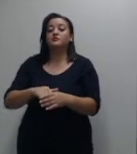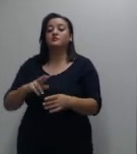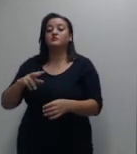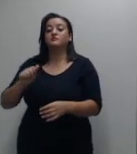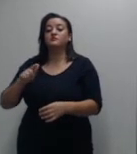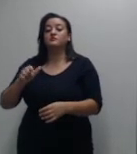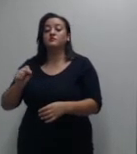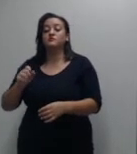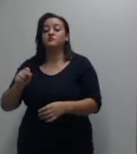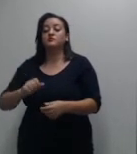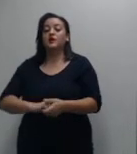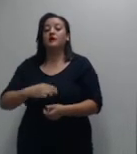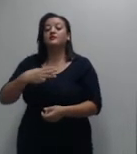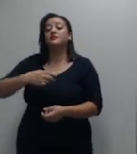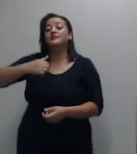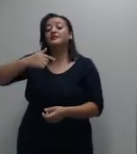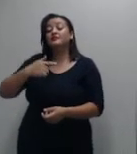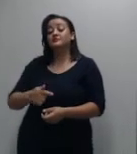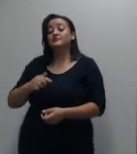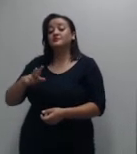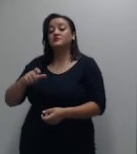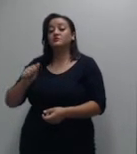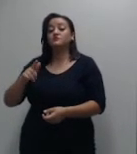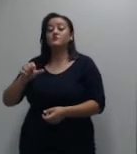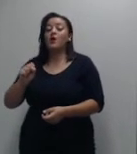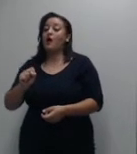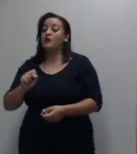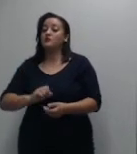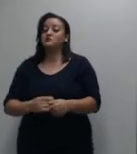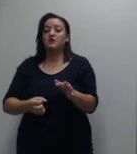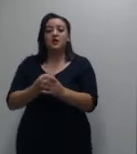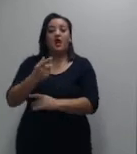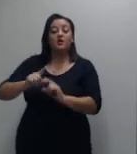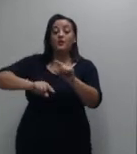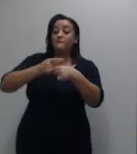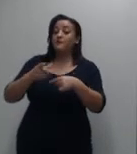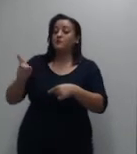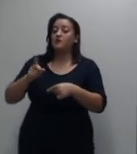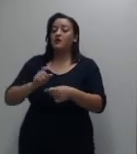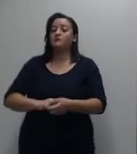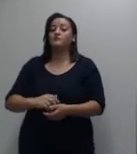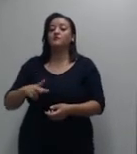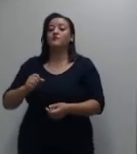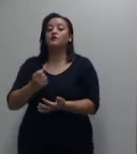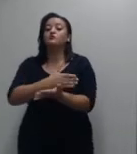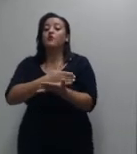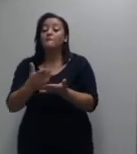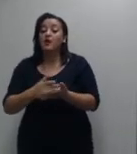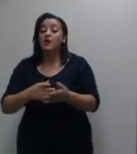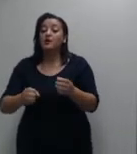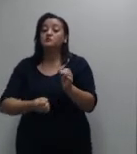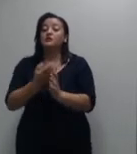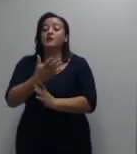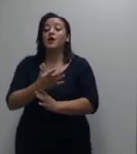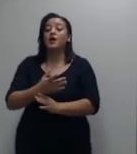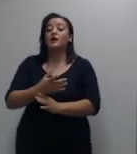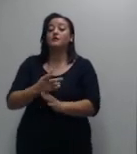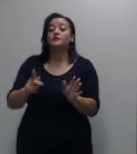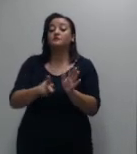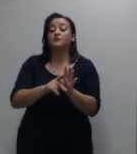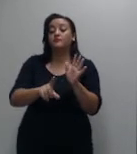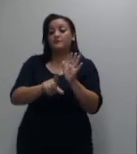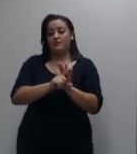37 vagas originárias não são vagas surgidas após são vagas originárias criadas por lei e não providos